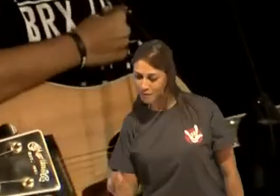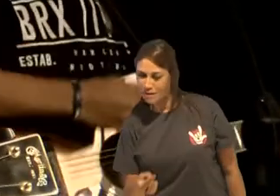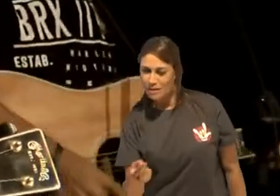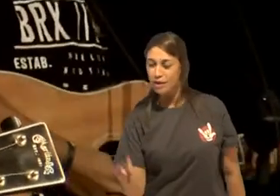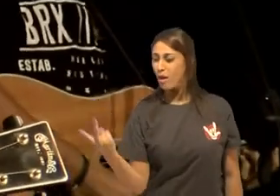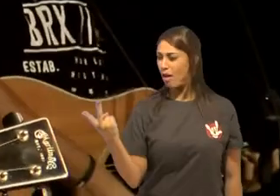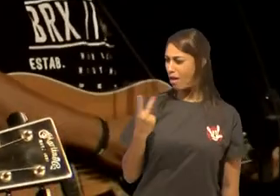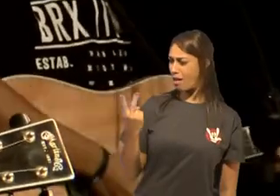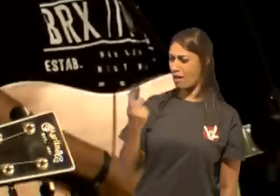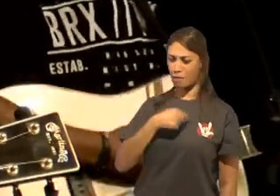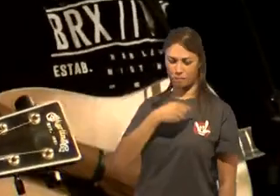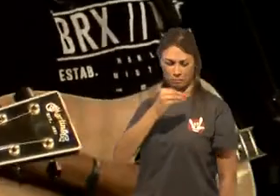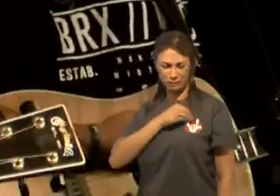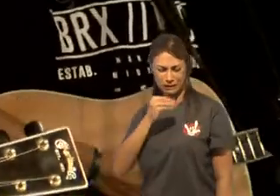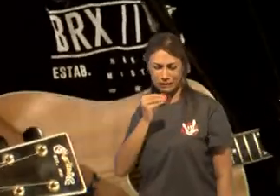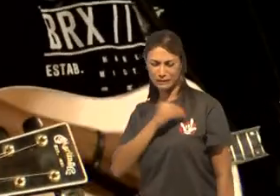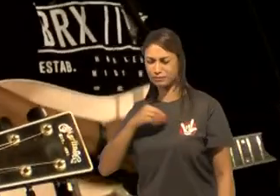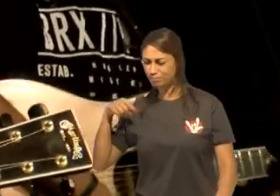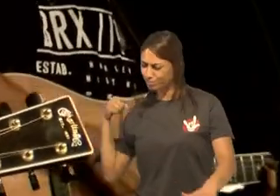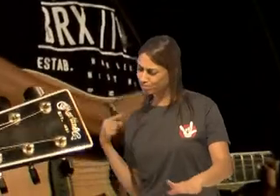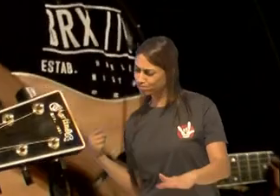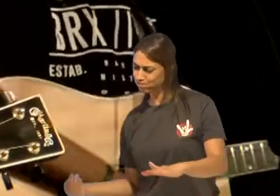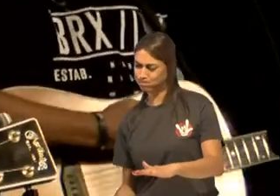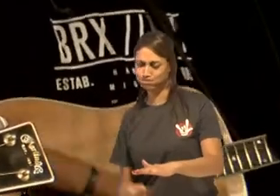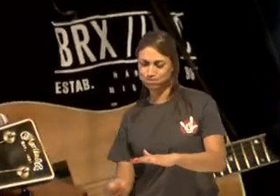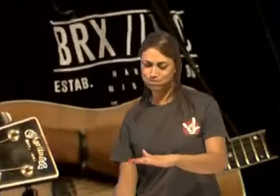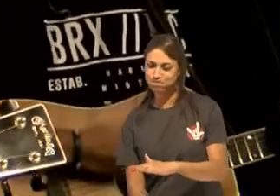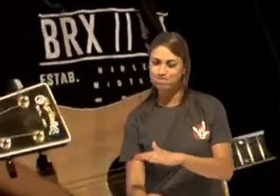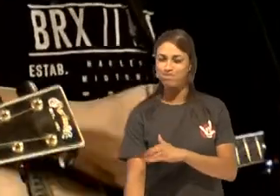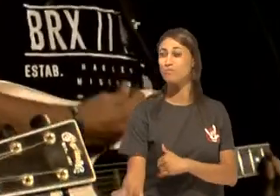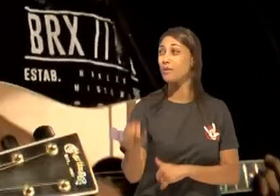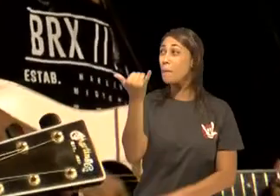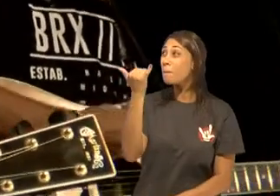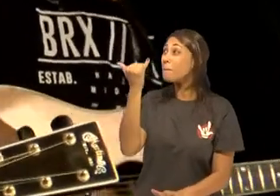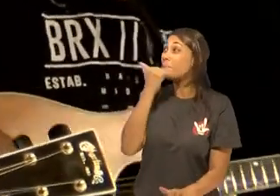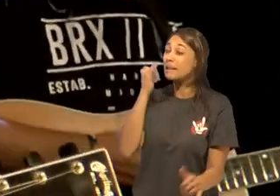o pecado infinitamente perdoado. Eu sei que sou.